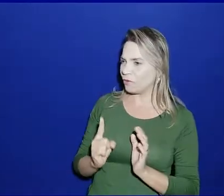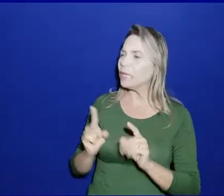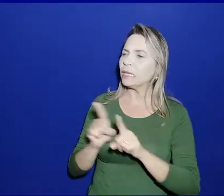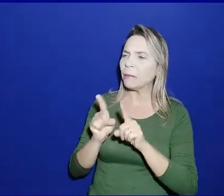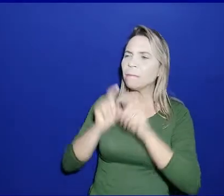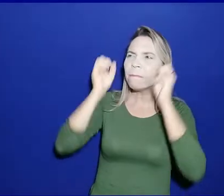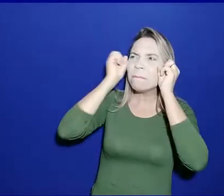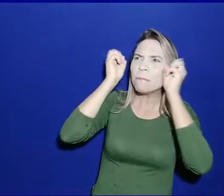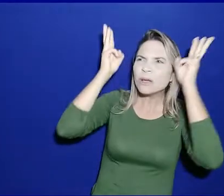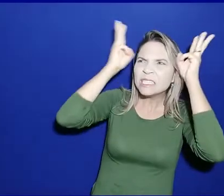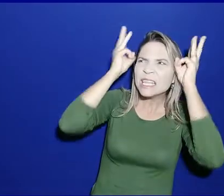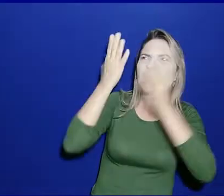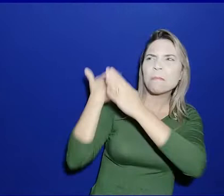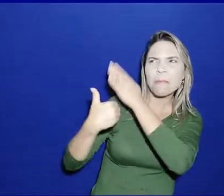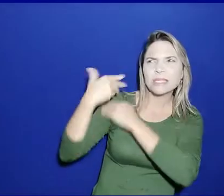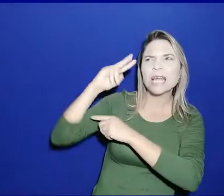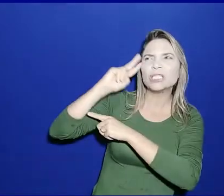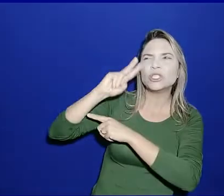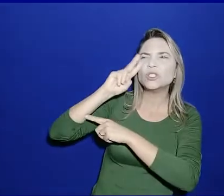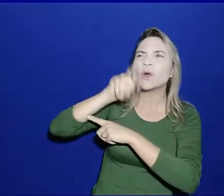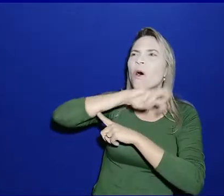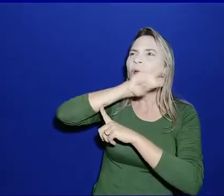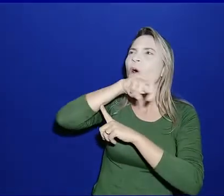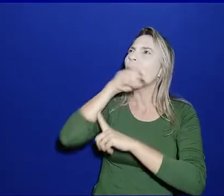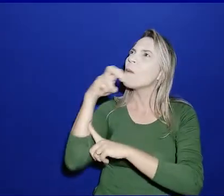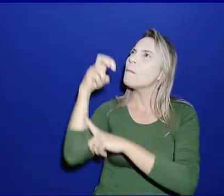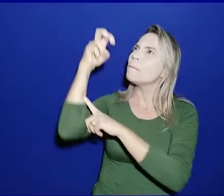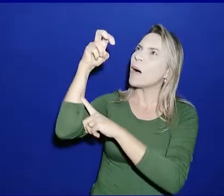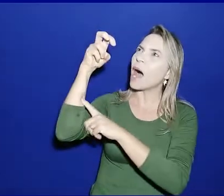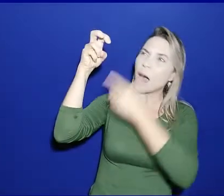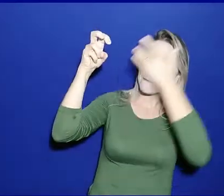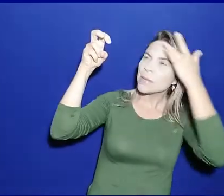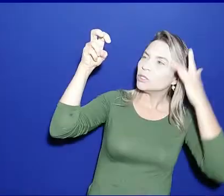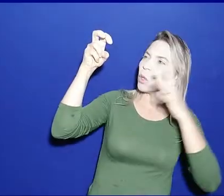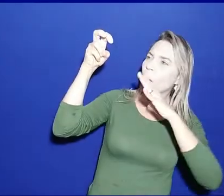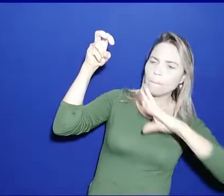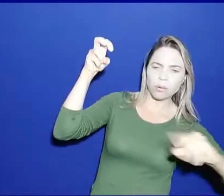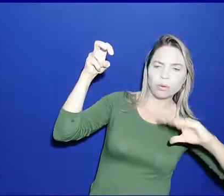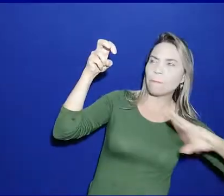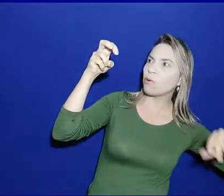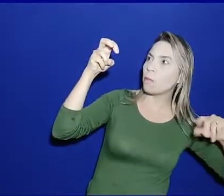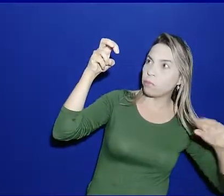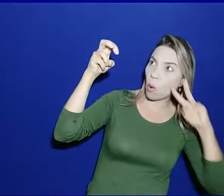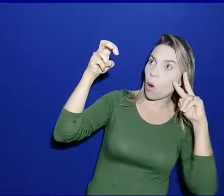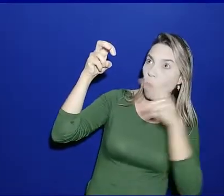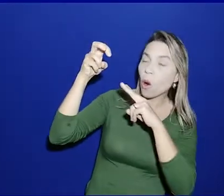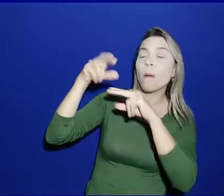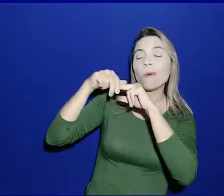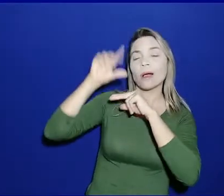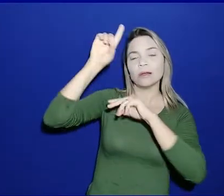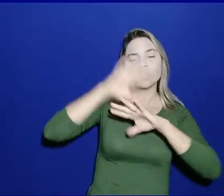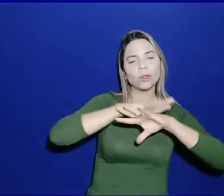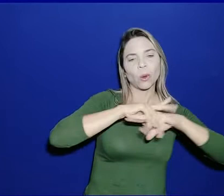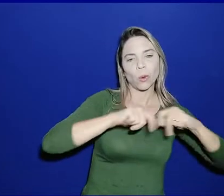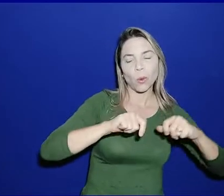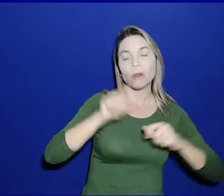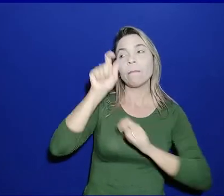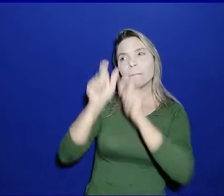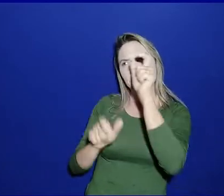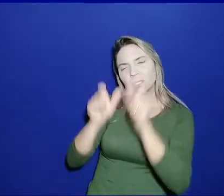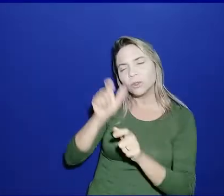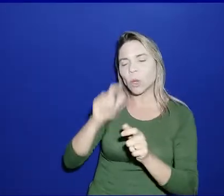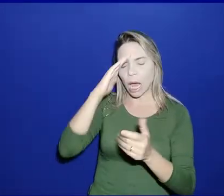Moisés levantou a serpente no deserto, assim importa que o Filho do Homem seja levantado, para que todo aquele que nele